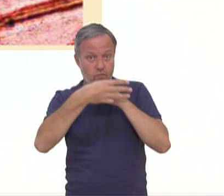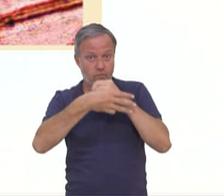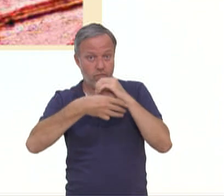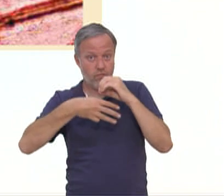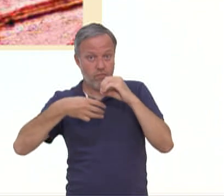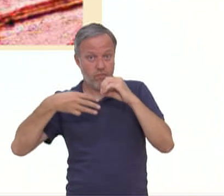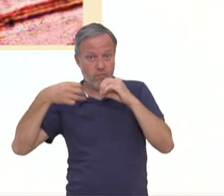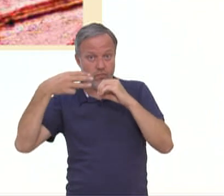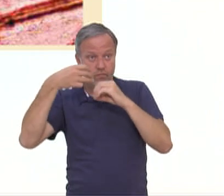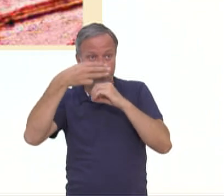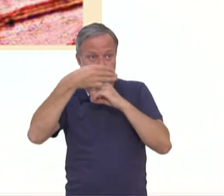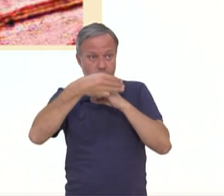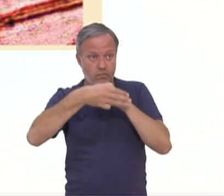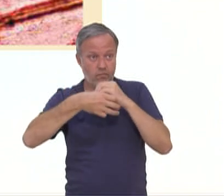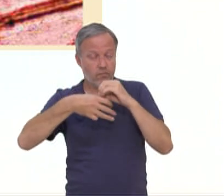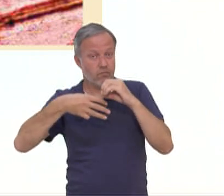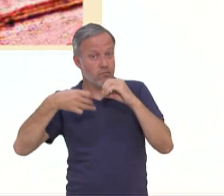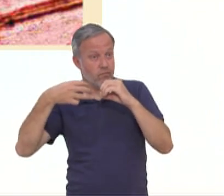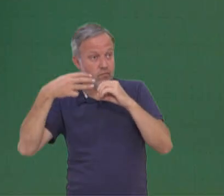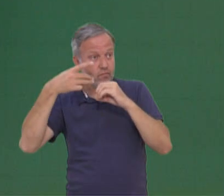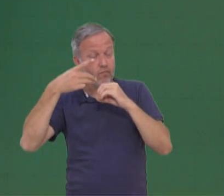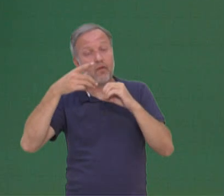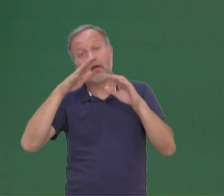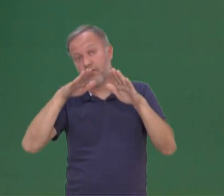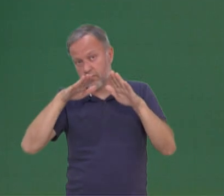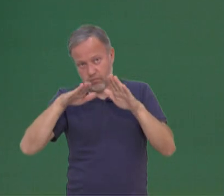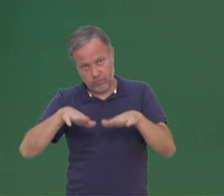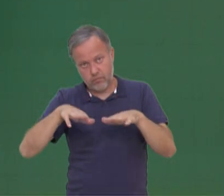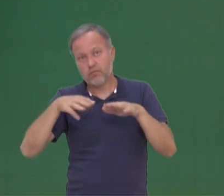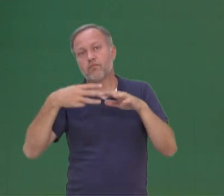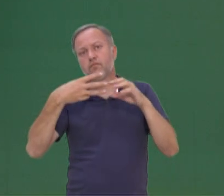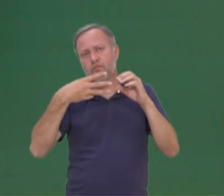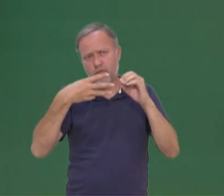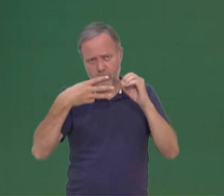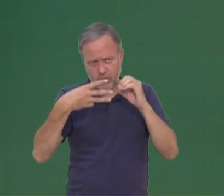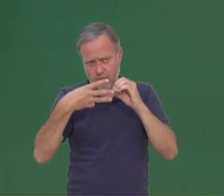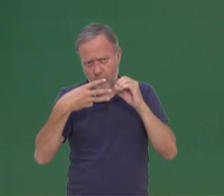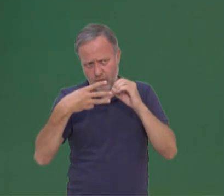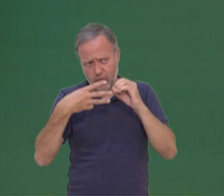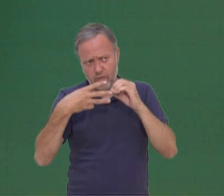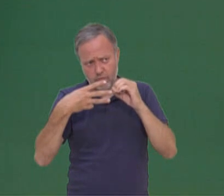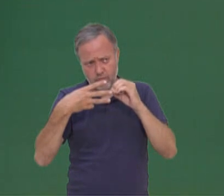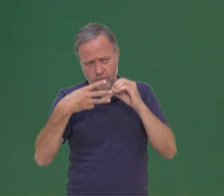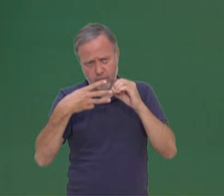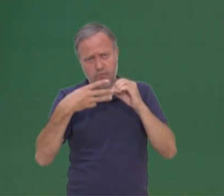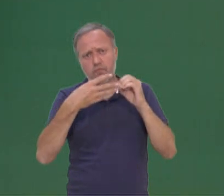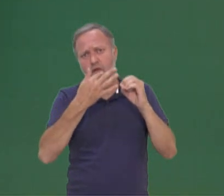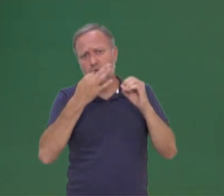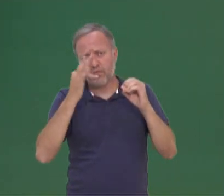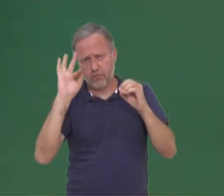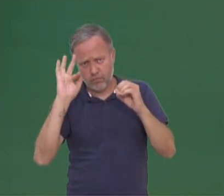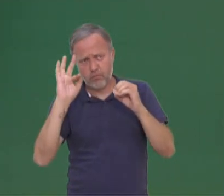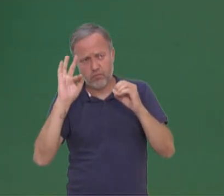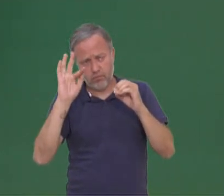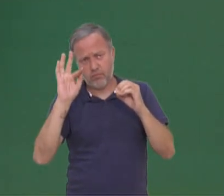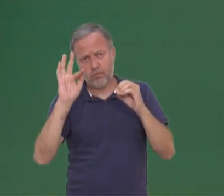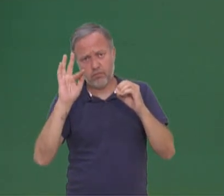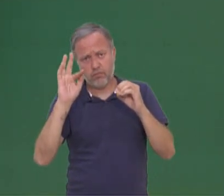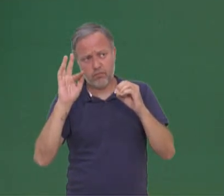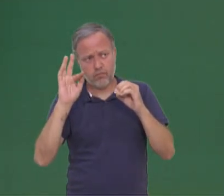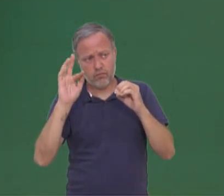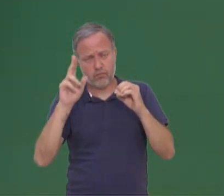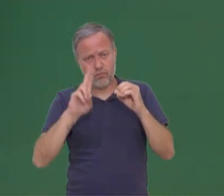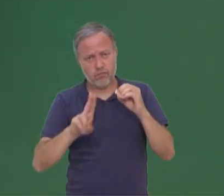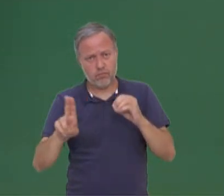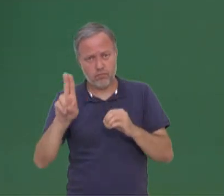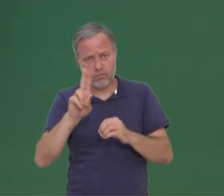rosado. Então, a mesma estrutura, células de planta, aqui é células da camada interna de cebola, que